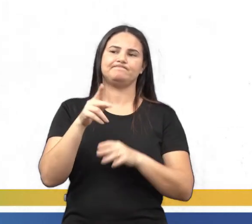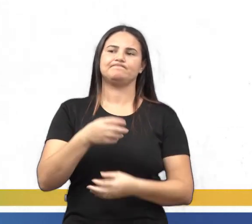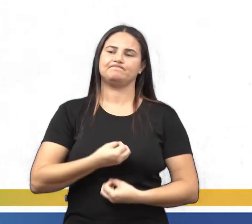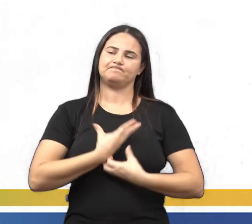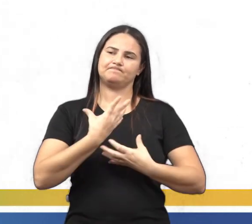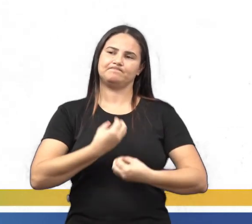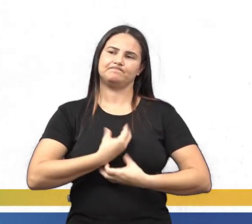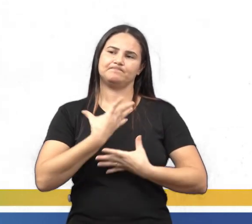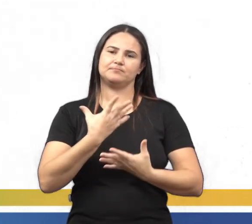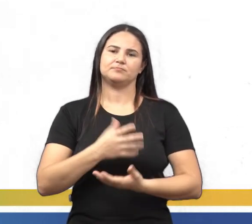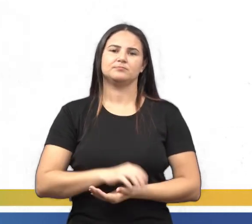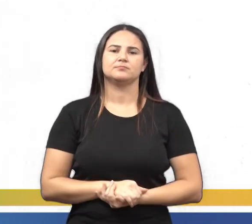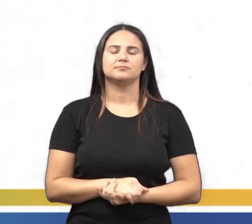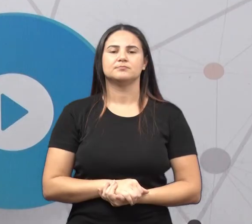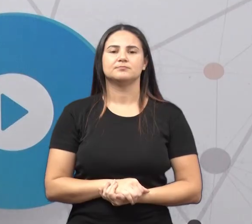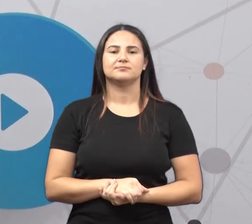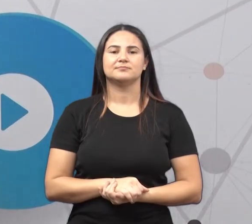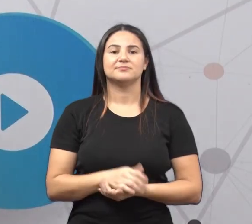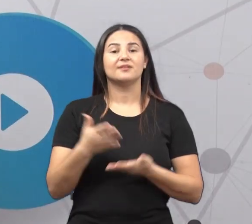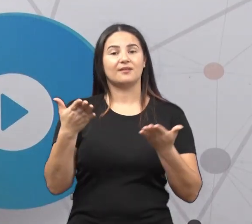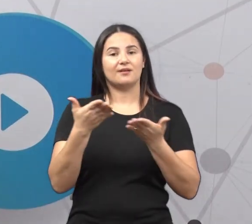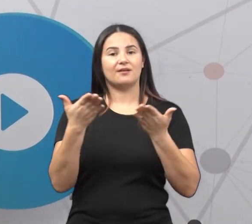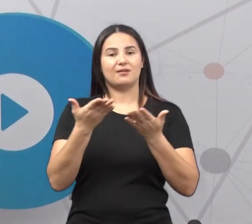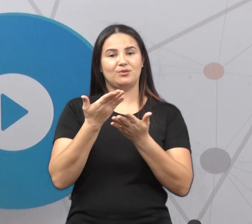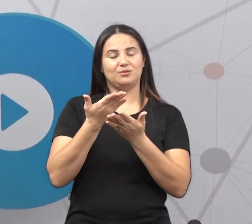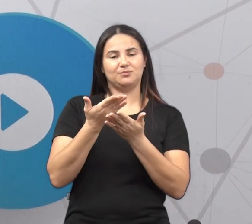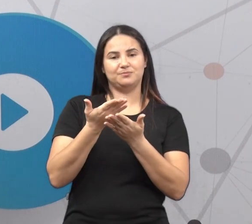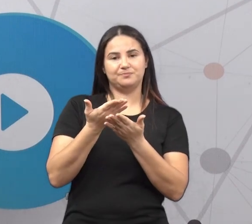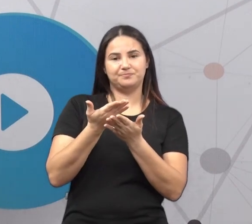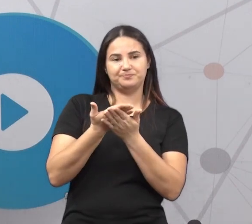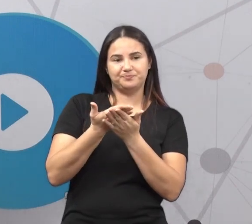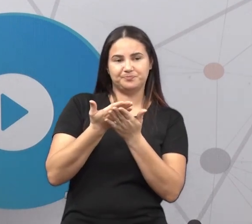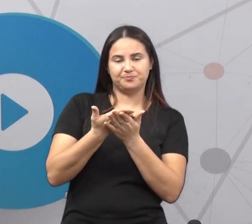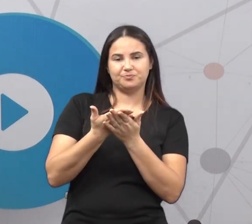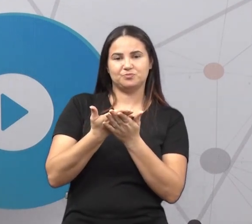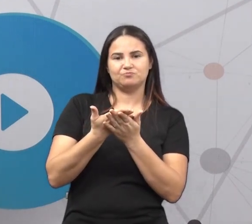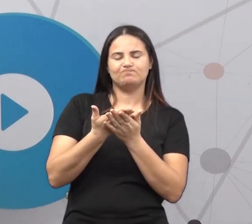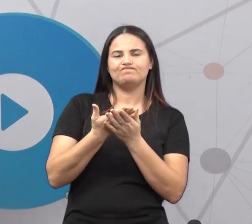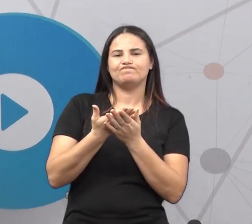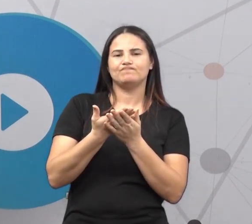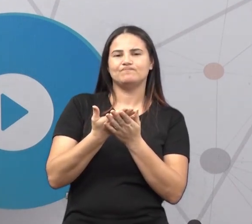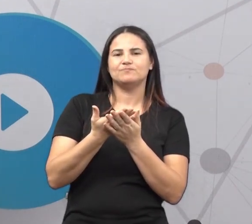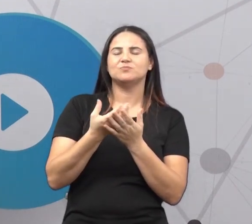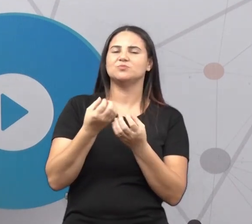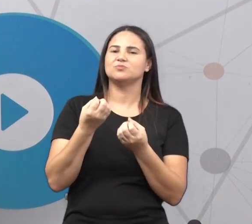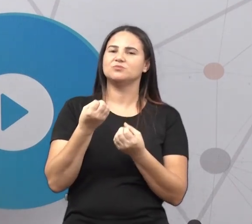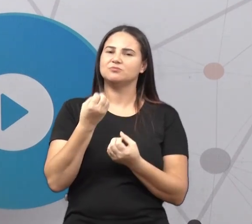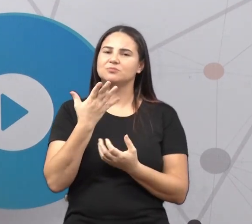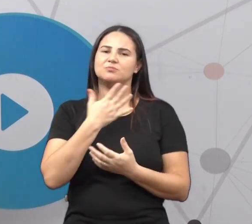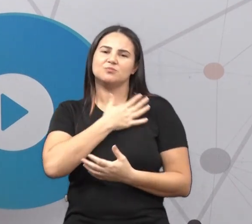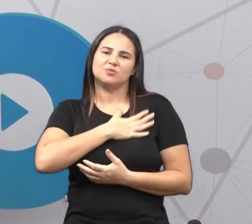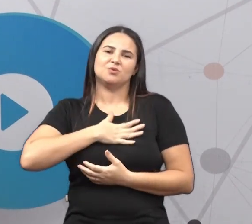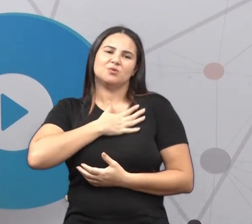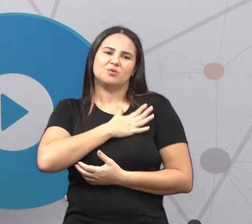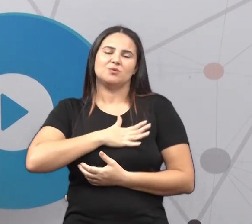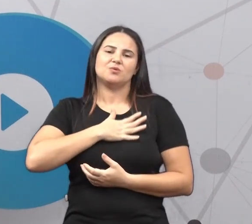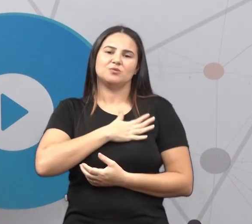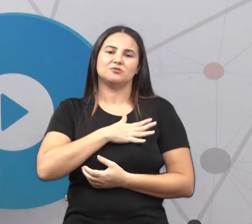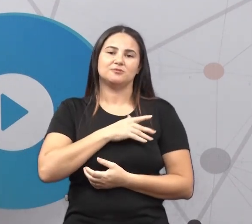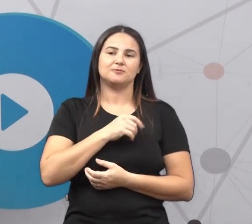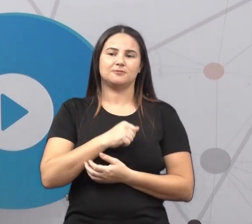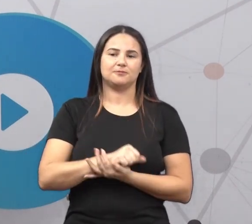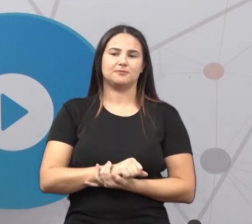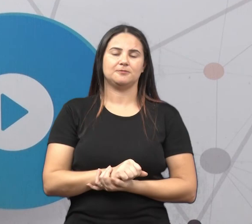poética. Essa foi a nossa aula de hoje. Eu espero que vocês tenham entendido, tenham gostado. Ela vai